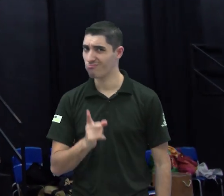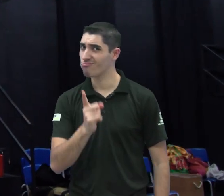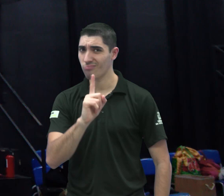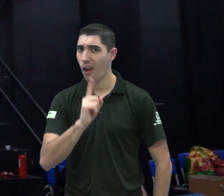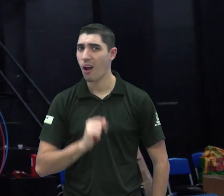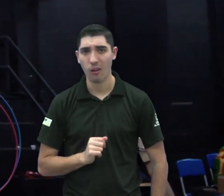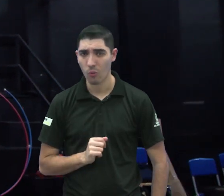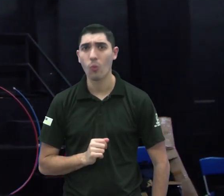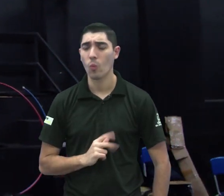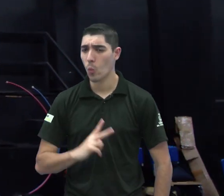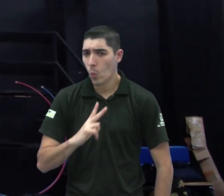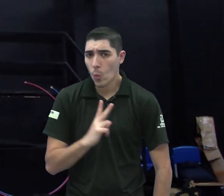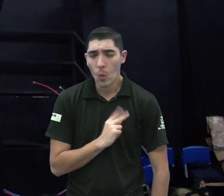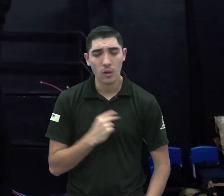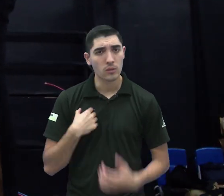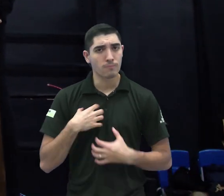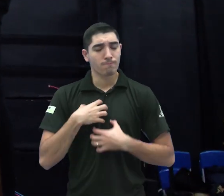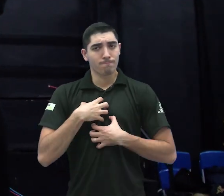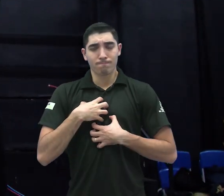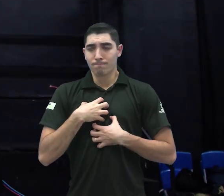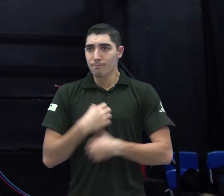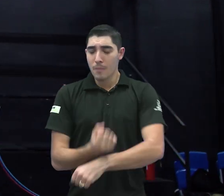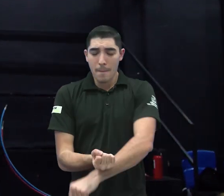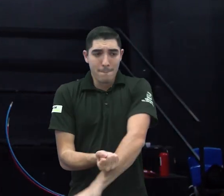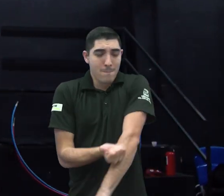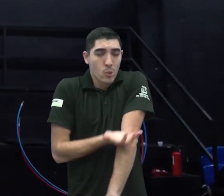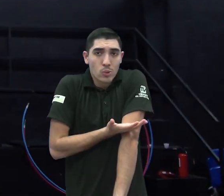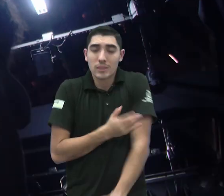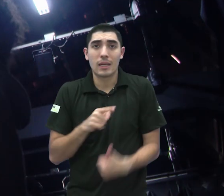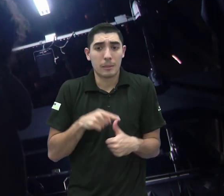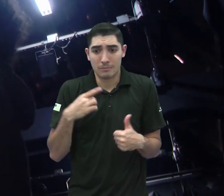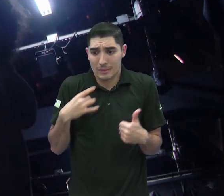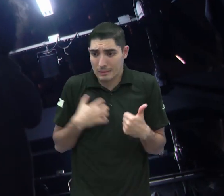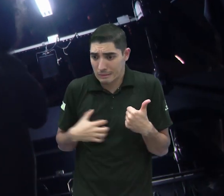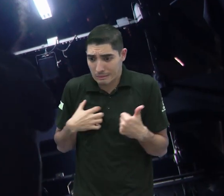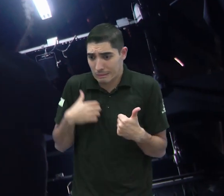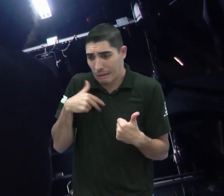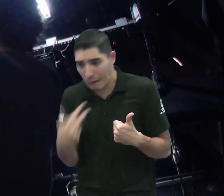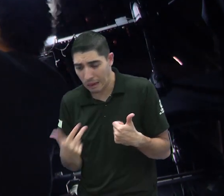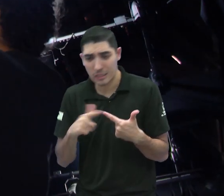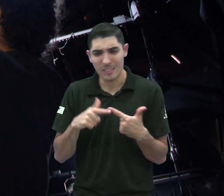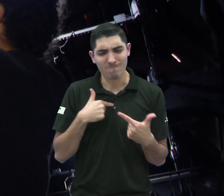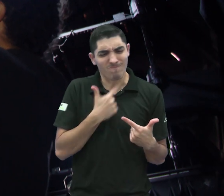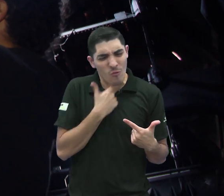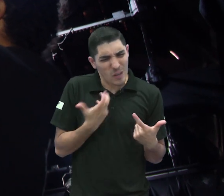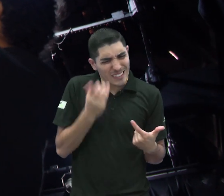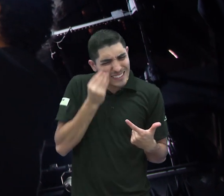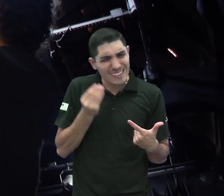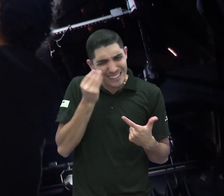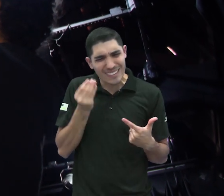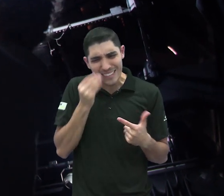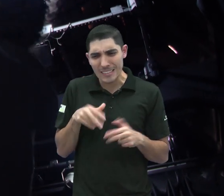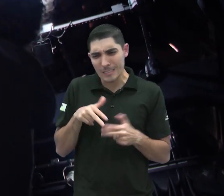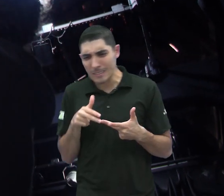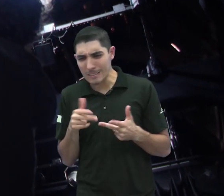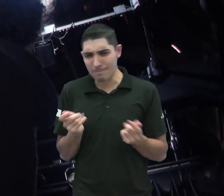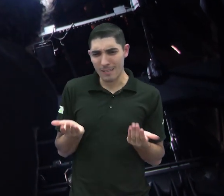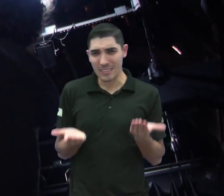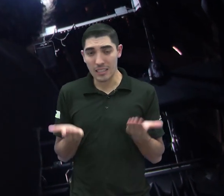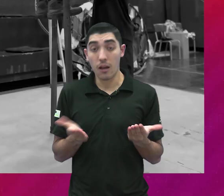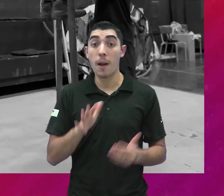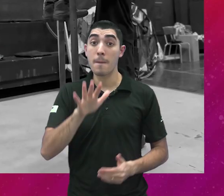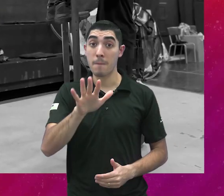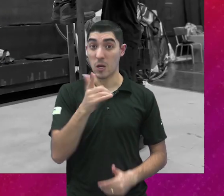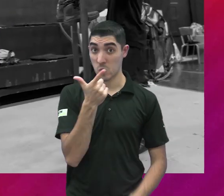foi nada fácil. É uma mistura de várias emoções, como medo de cair, vontade de conseguir se equilibrar e